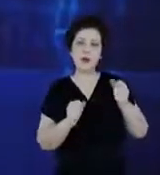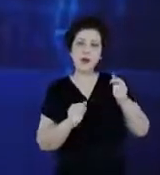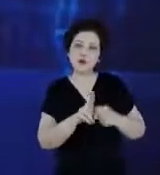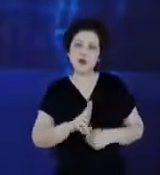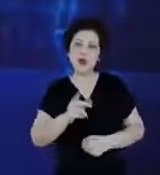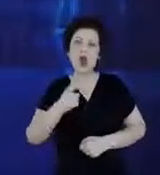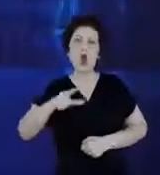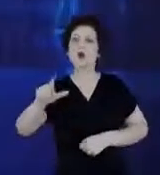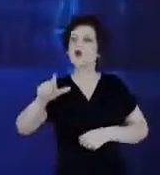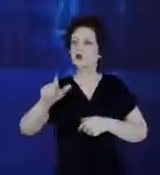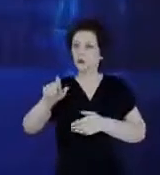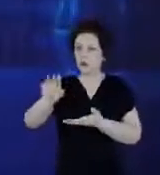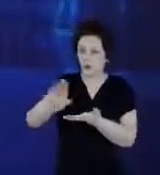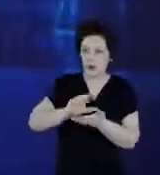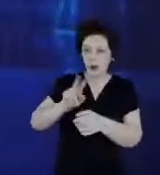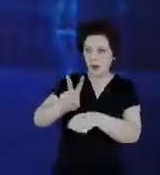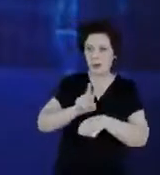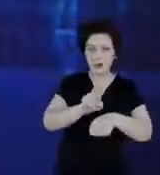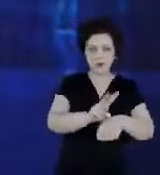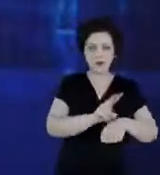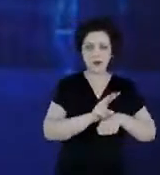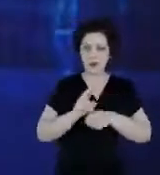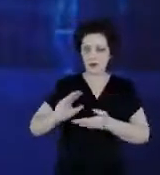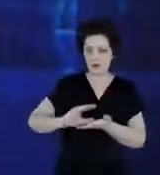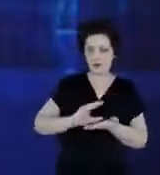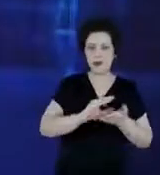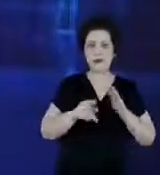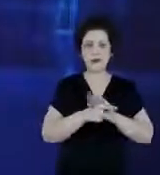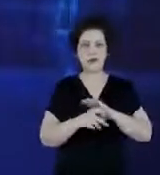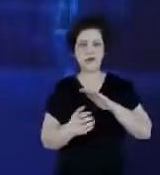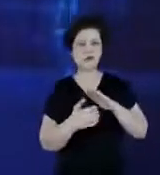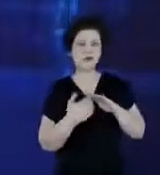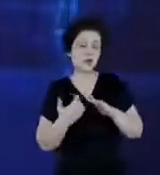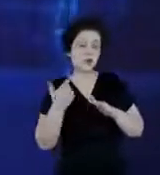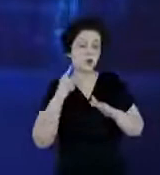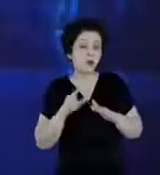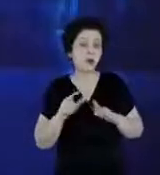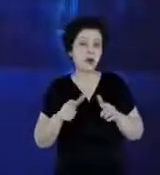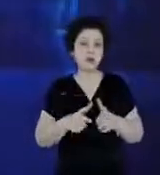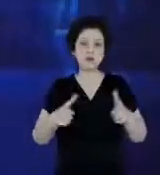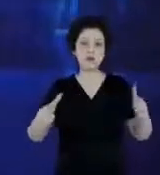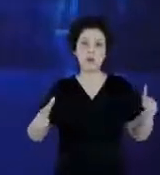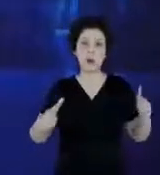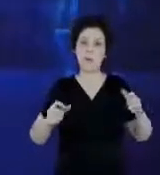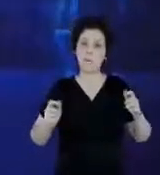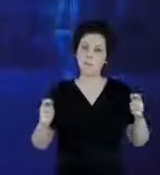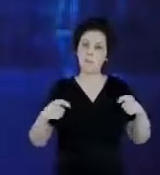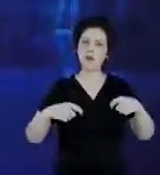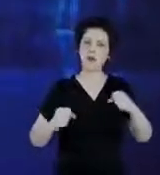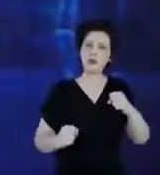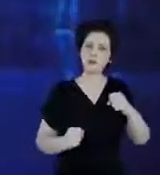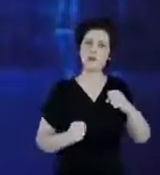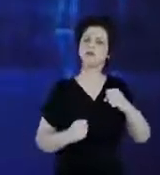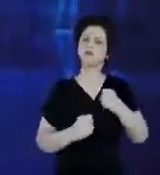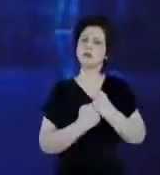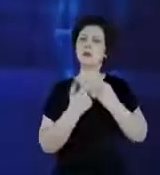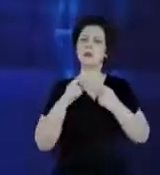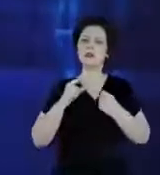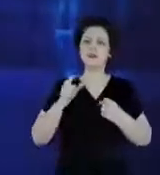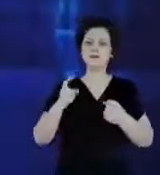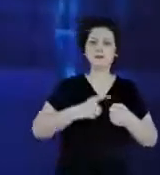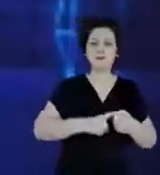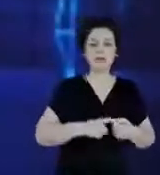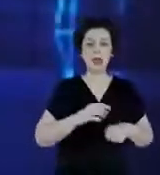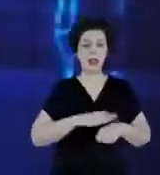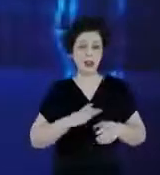de investimento, os próprios recursos das empresas, para que se possa maximizar o uso de recursos e ter retorno. Então, nós estamos num